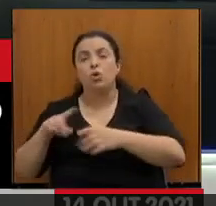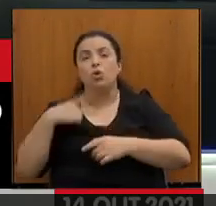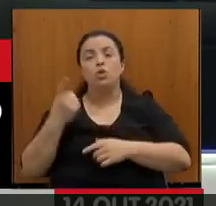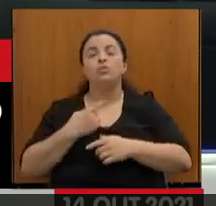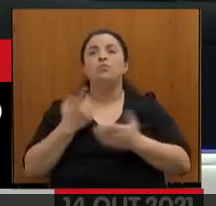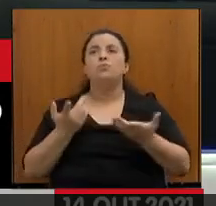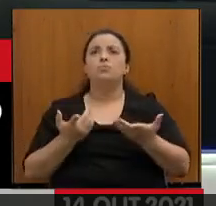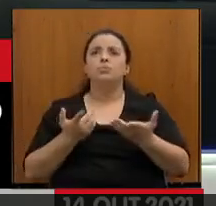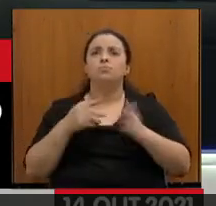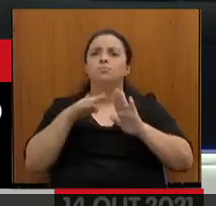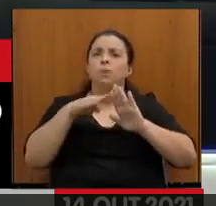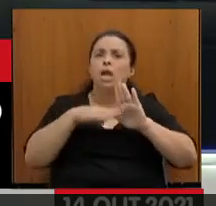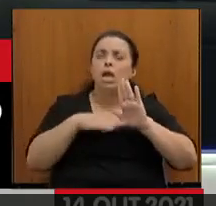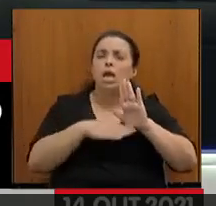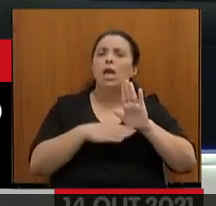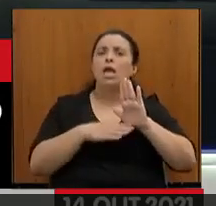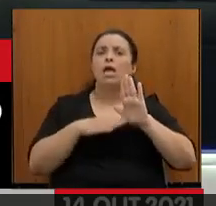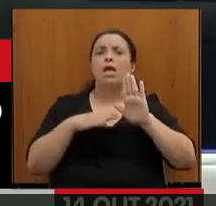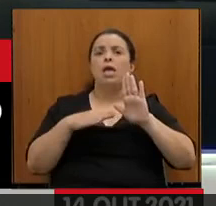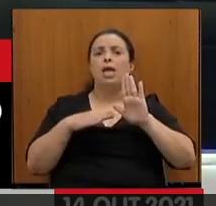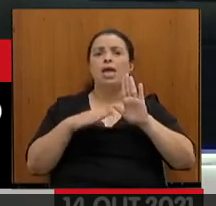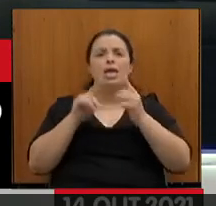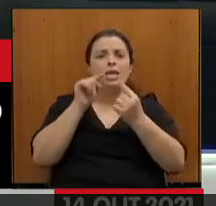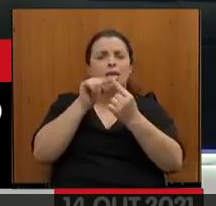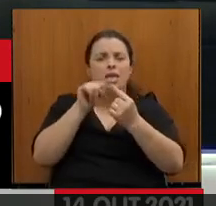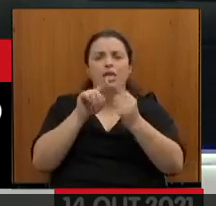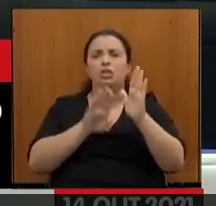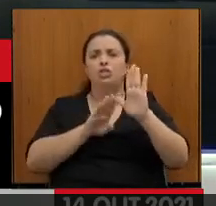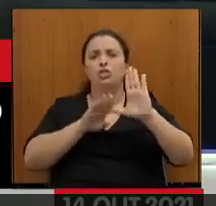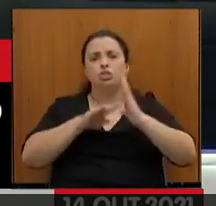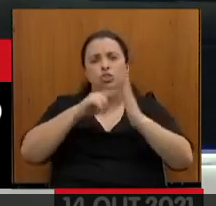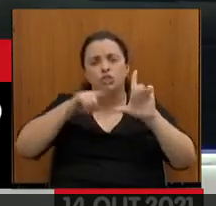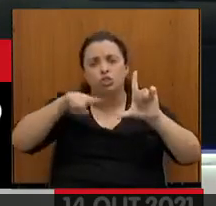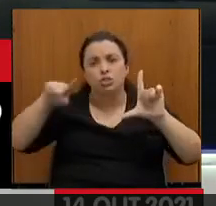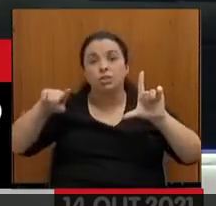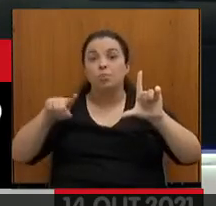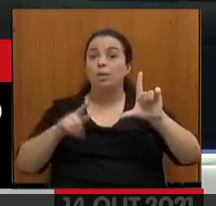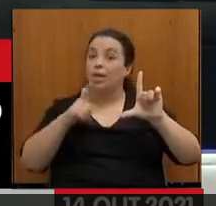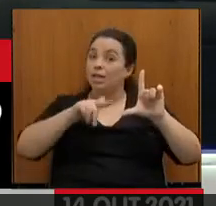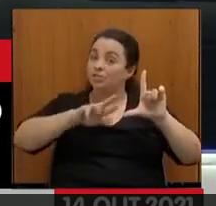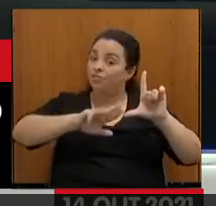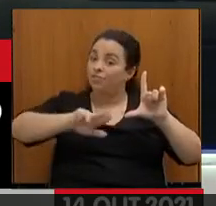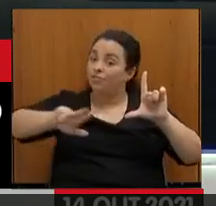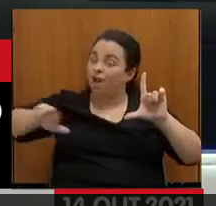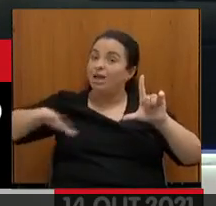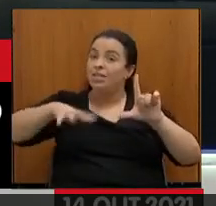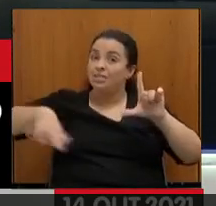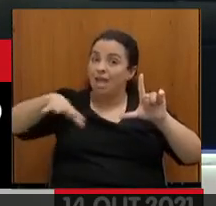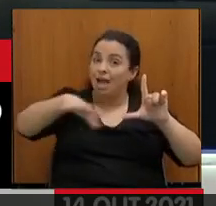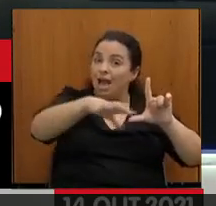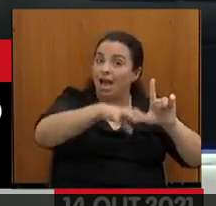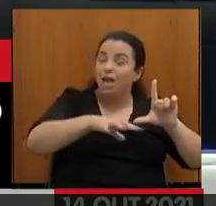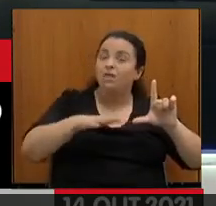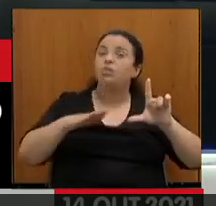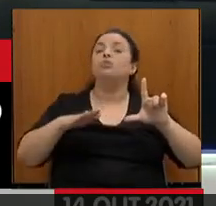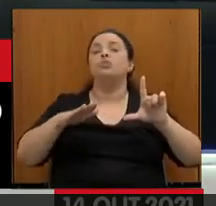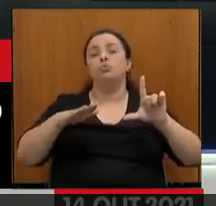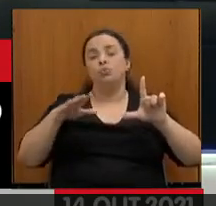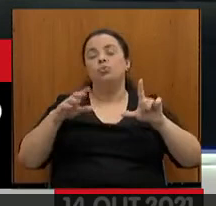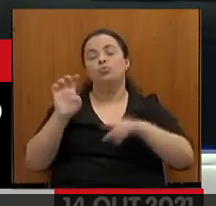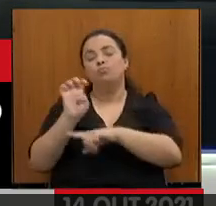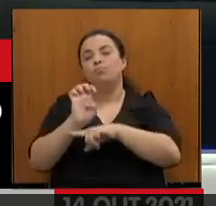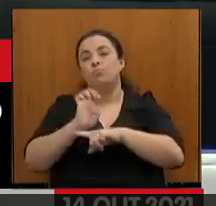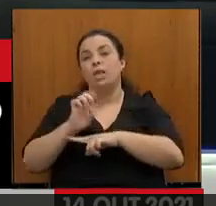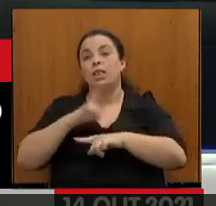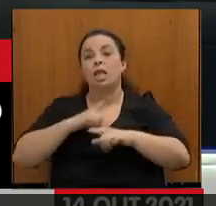marcadores, índices, para que as diversas áreas do Estado possam ser monitoradas. Sem dúvida, a mortalidade infantil será